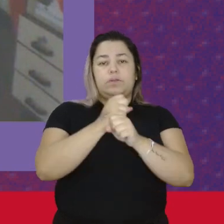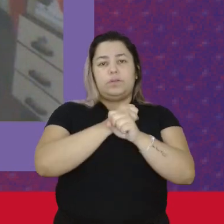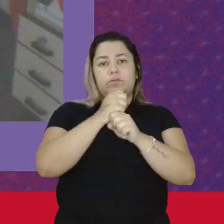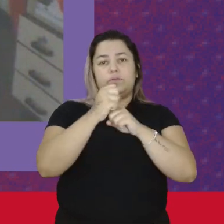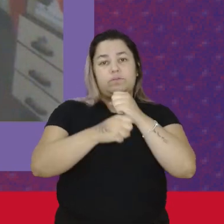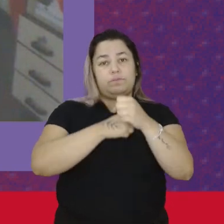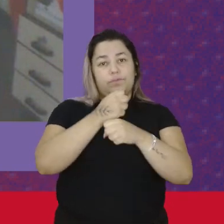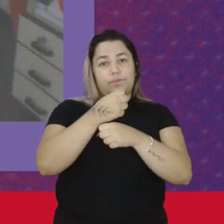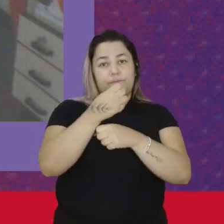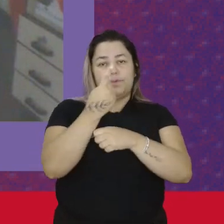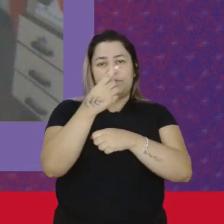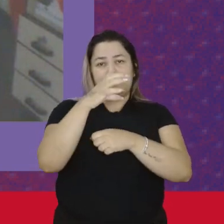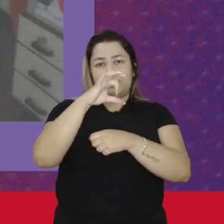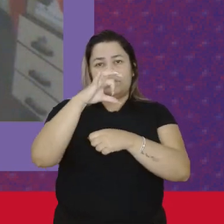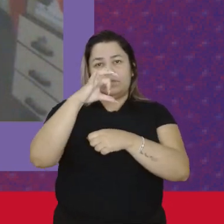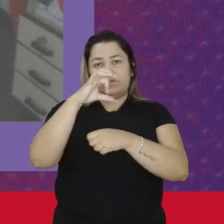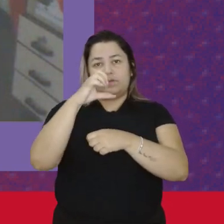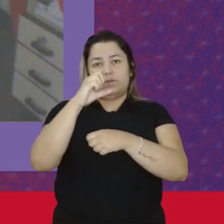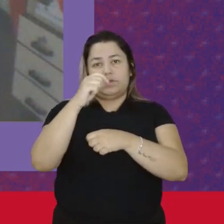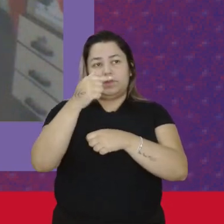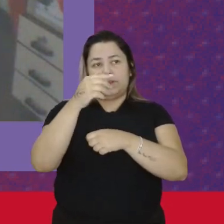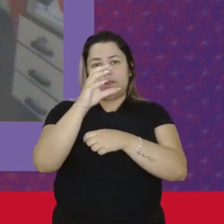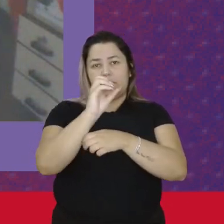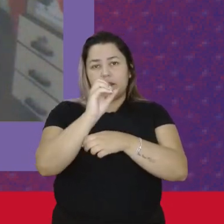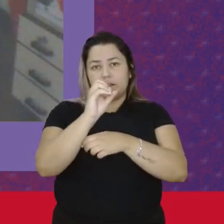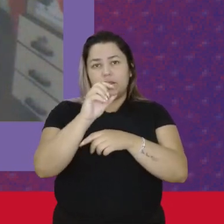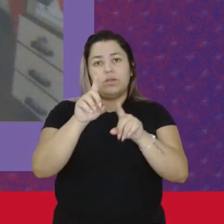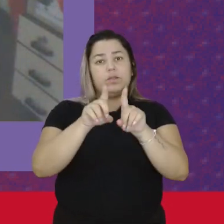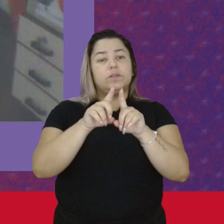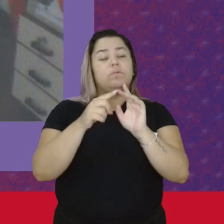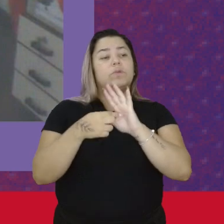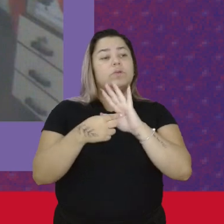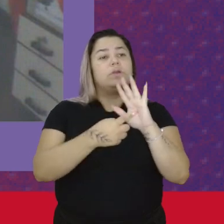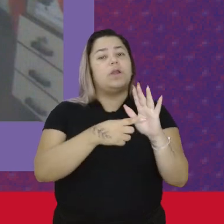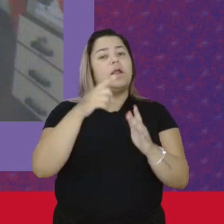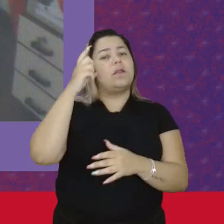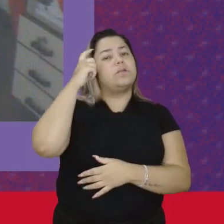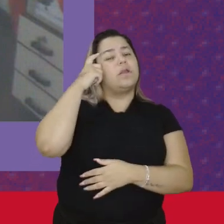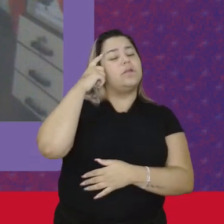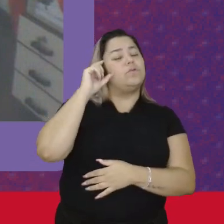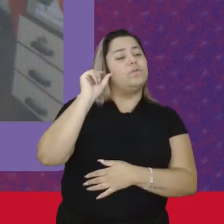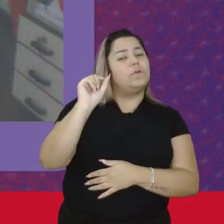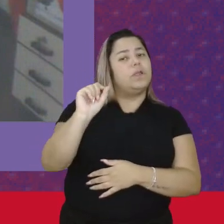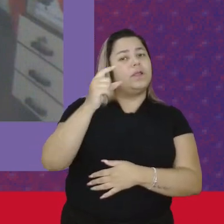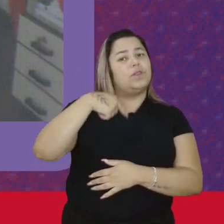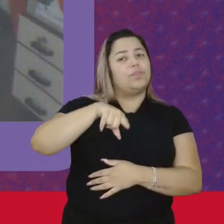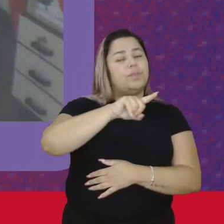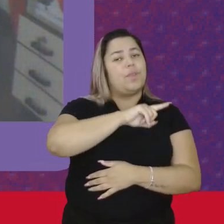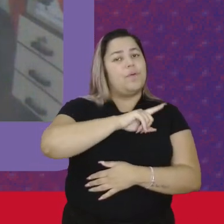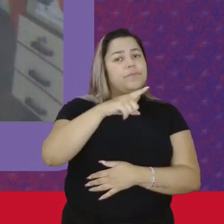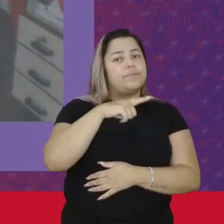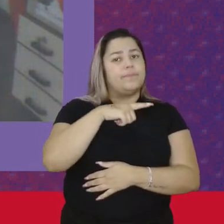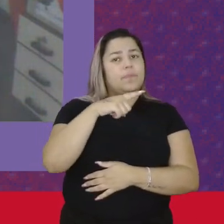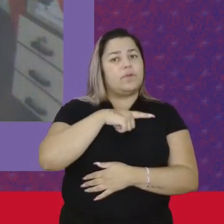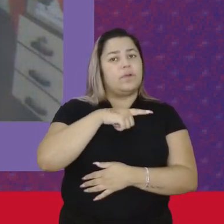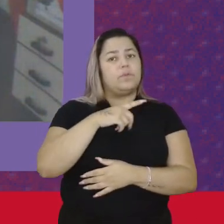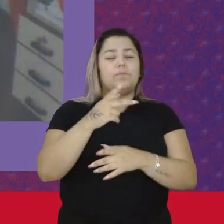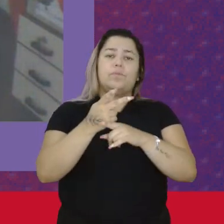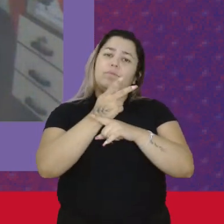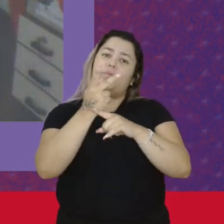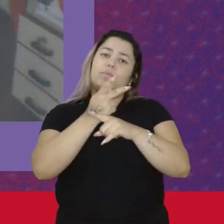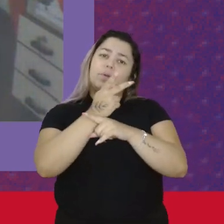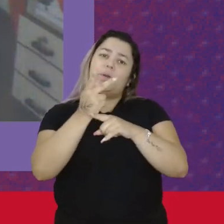1970, nos trouxe a ideia de que a gente tinha que